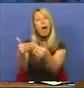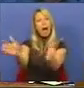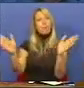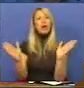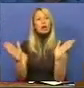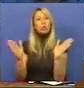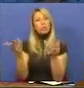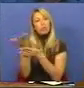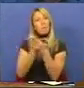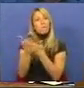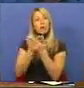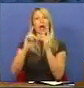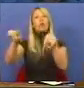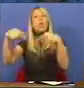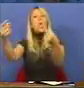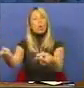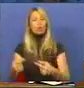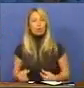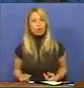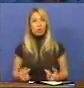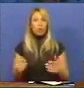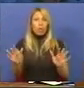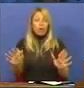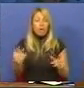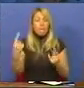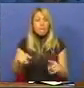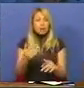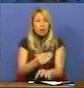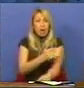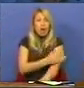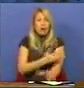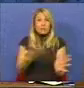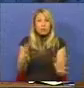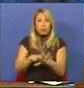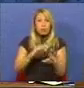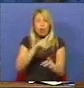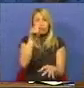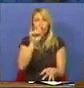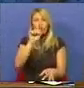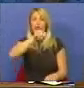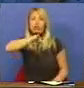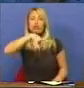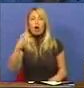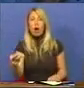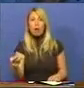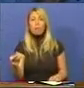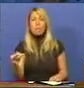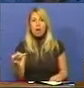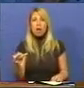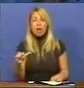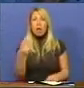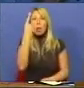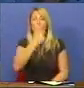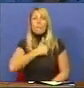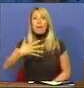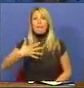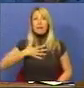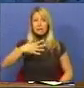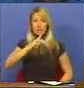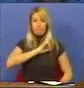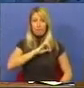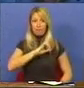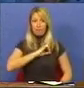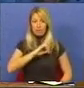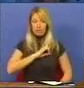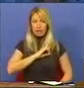da empresa tem um precedente inquietante, que é o caso das OGMAs, ou seja, o caso de uma empresa